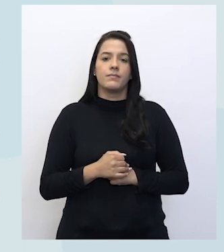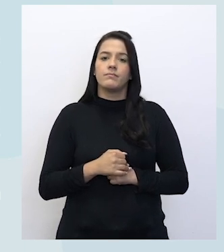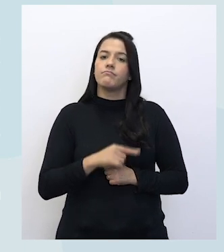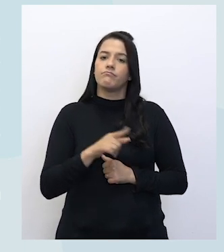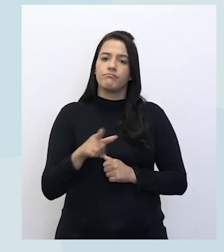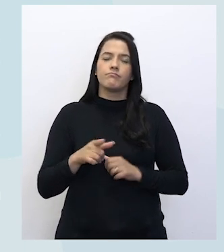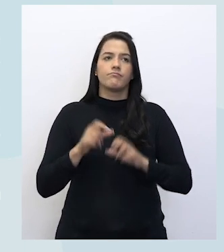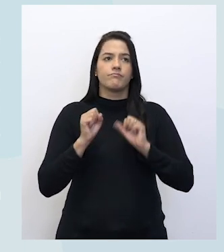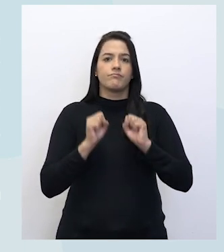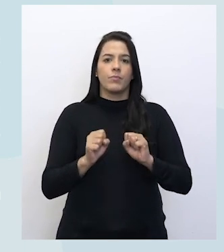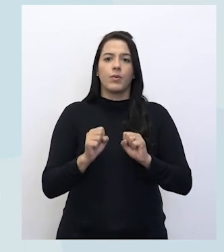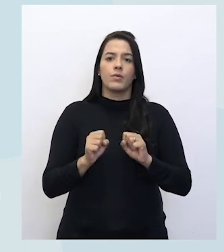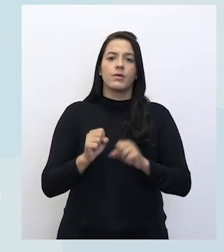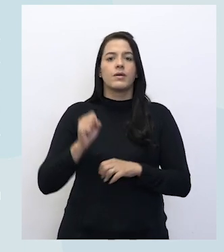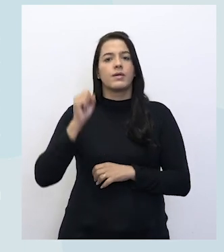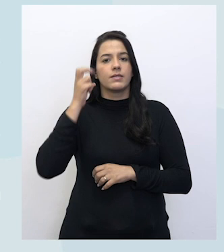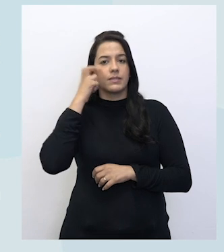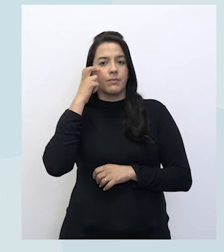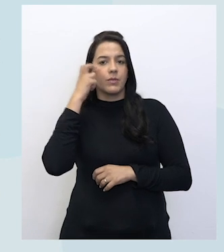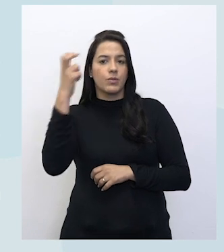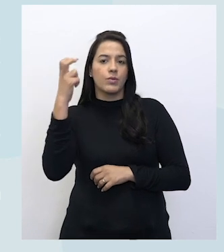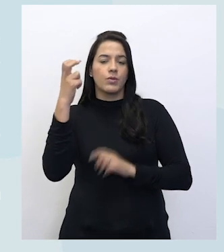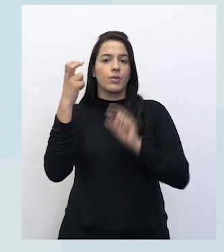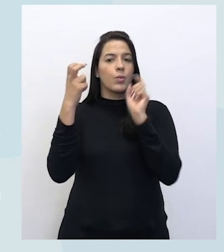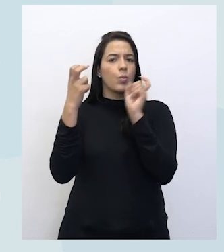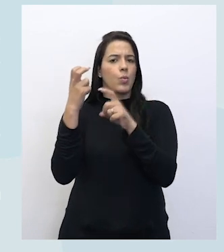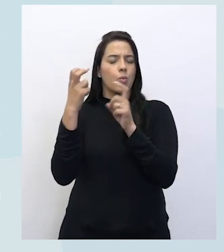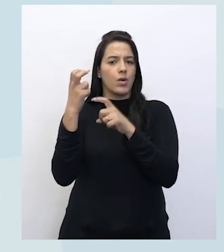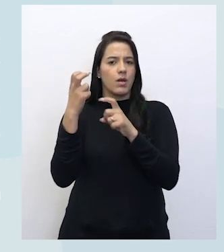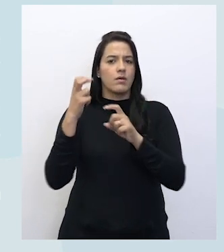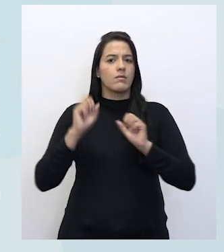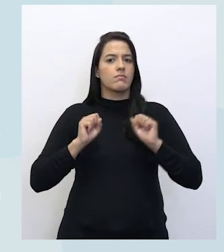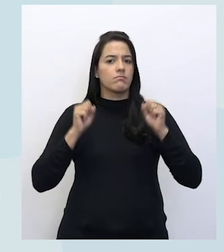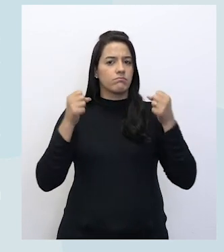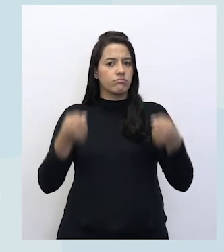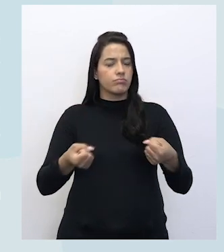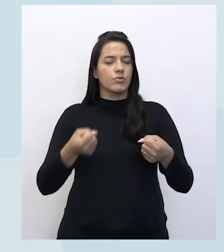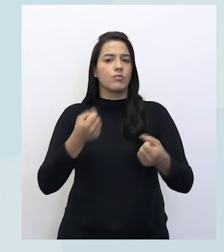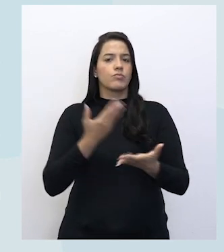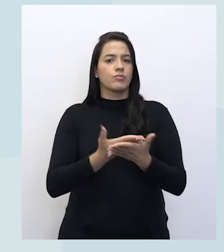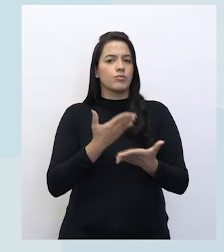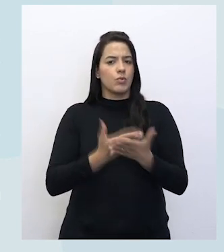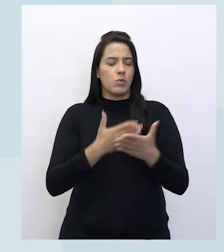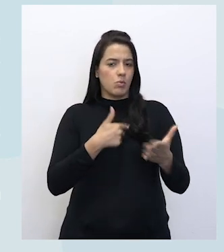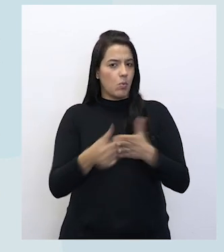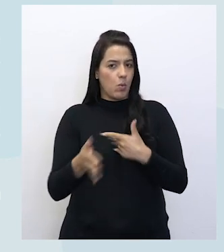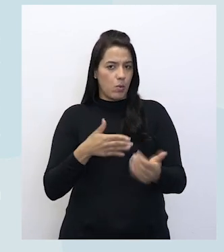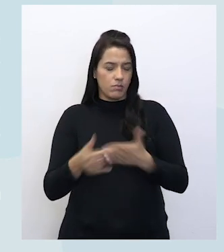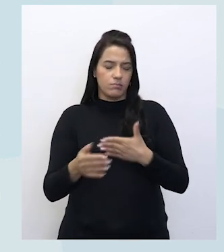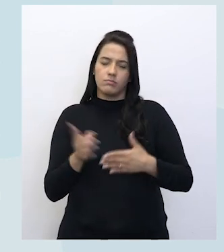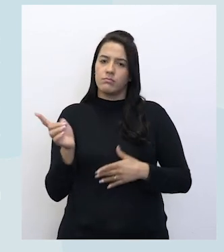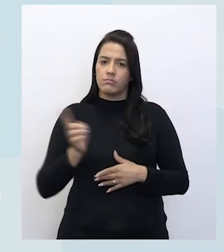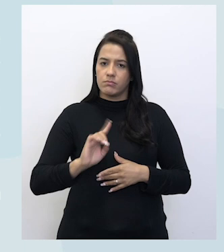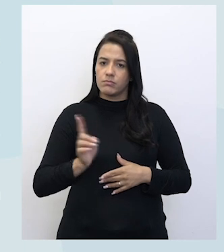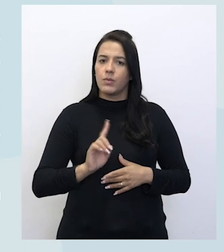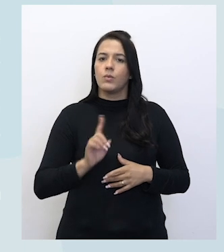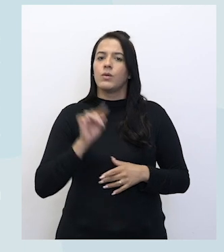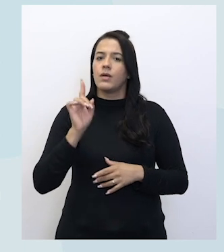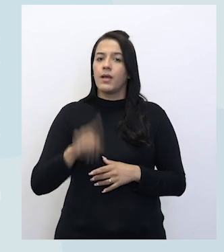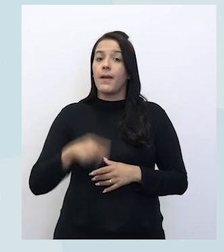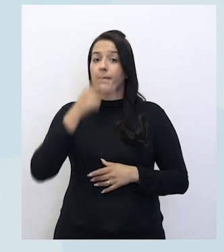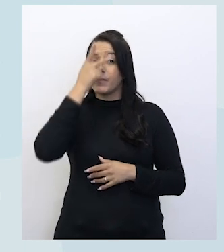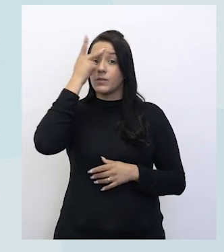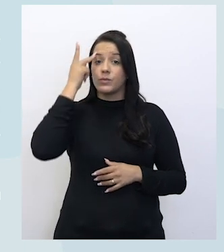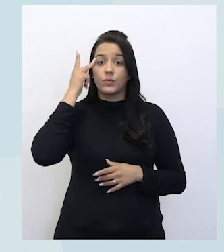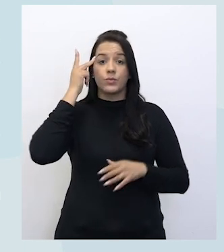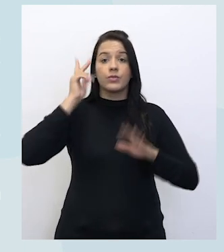e sabedoria o que é? É uma condição, né? Mas não é uma condição qualquer. Ela é a condição daquele que